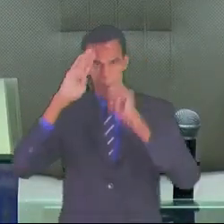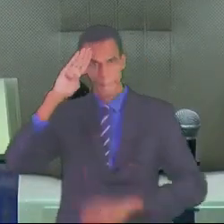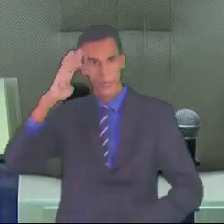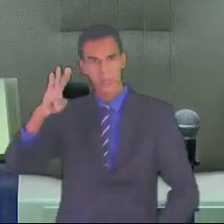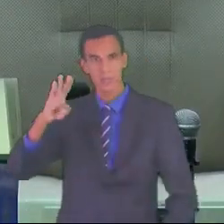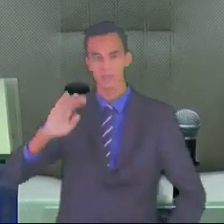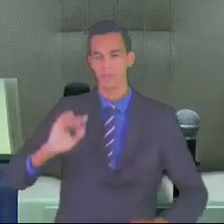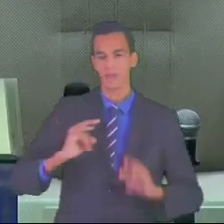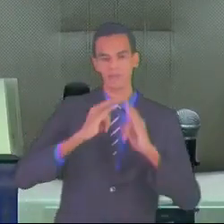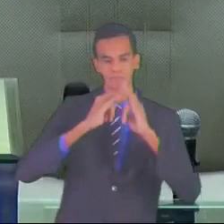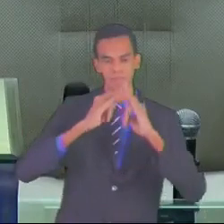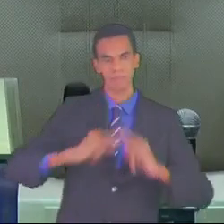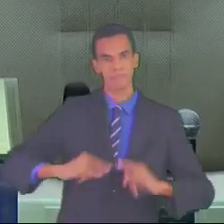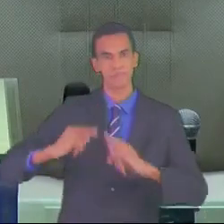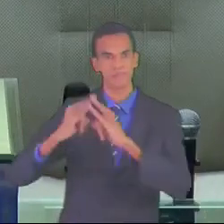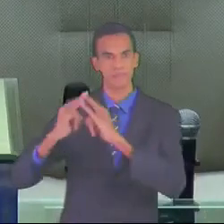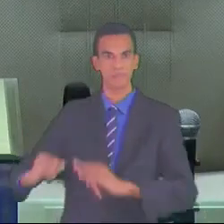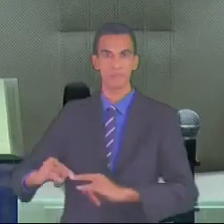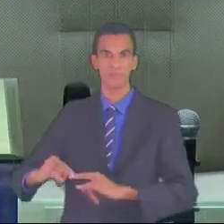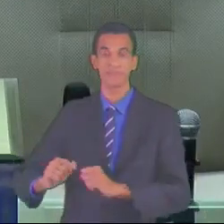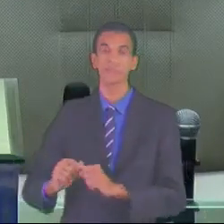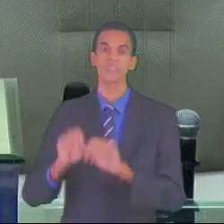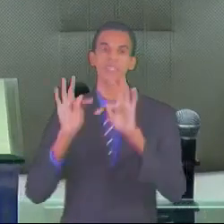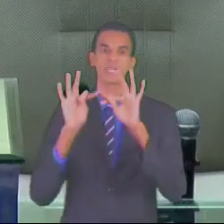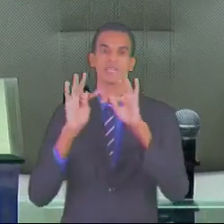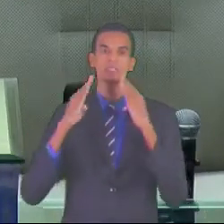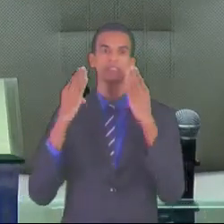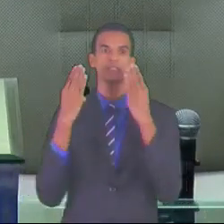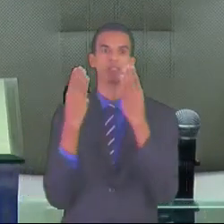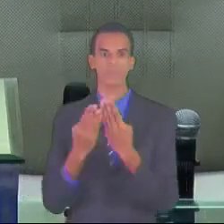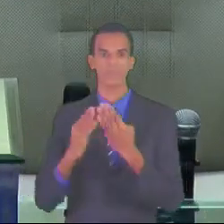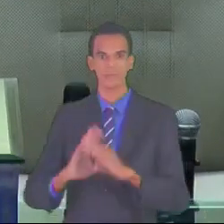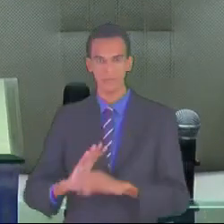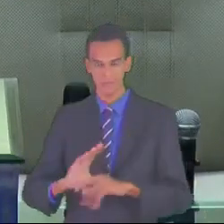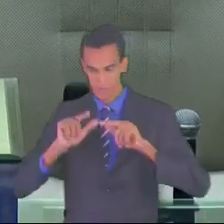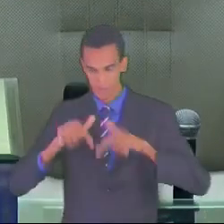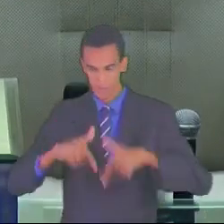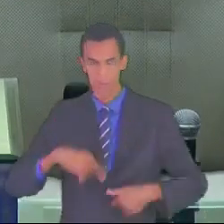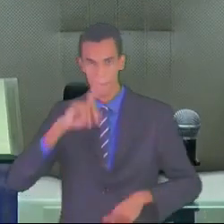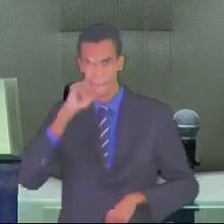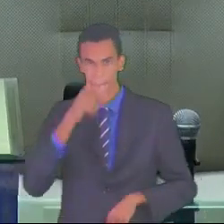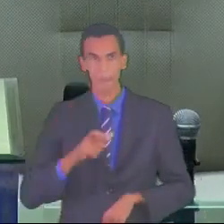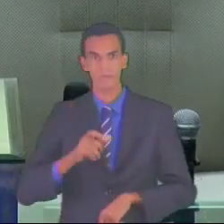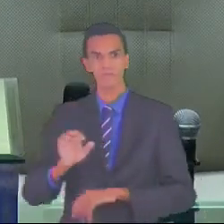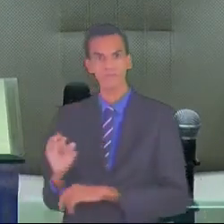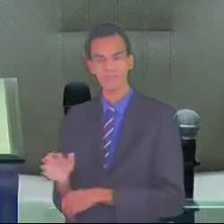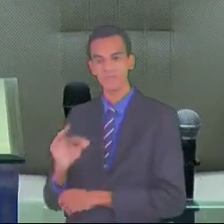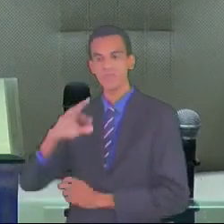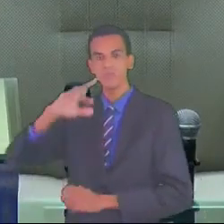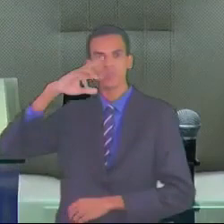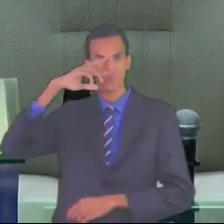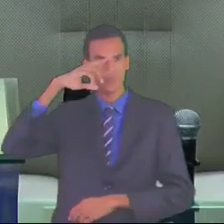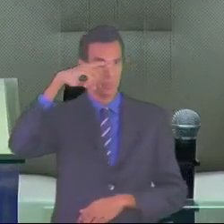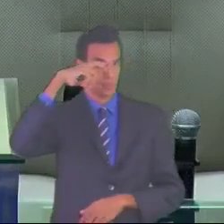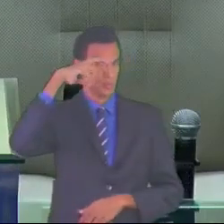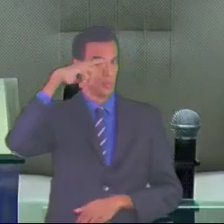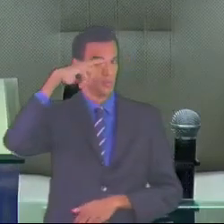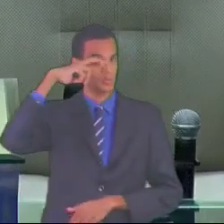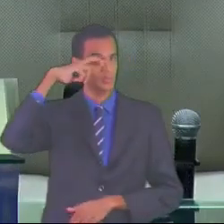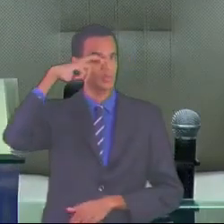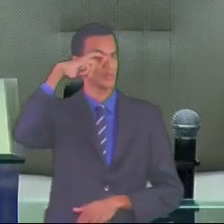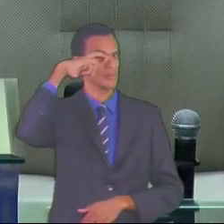das tribos de Israel, e manda os espias observar a terra prometida. E eles vão, e entre eles